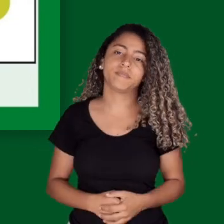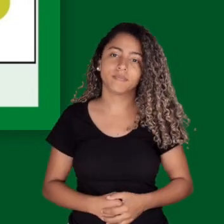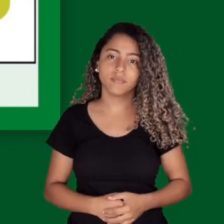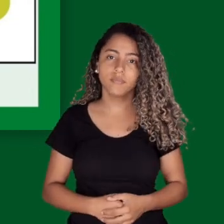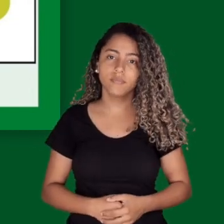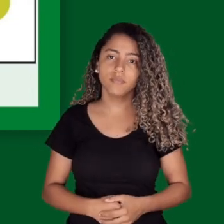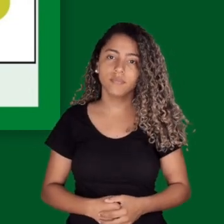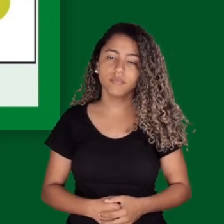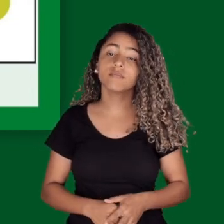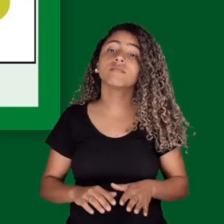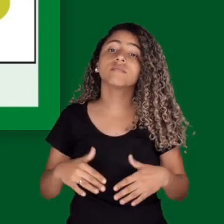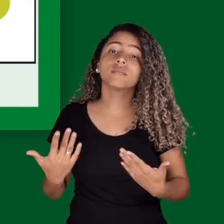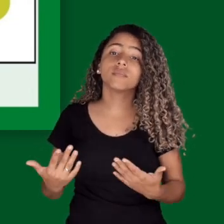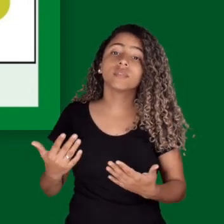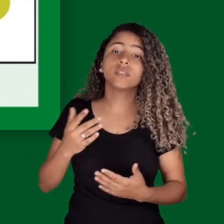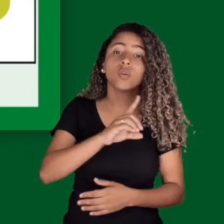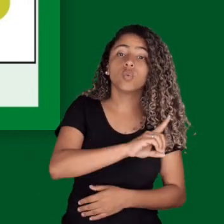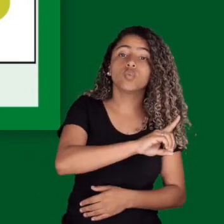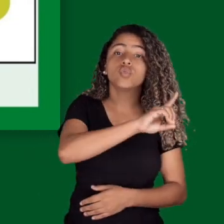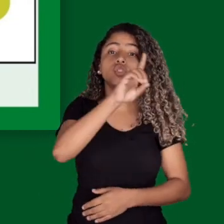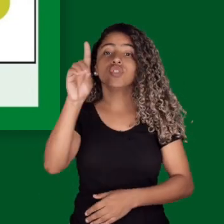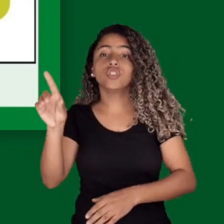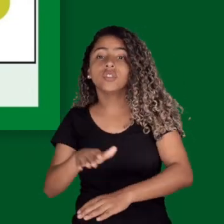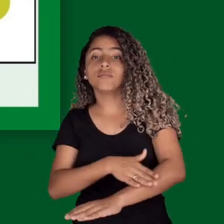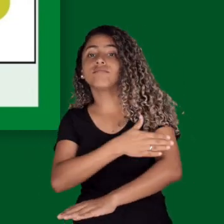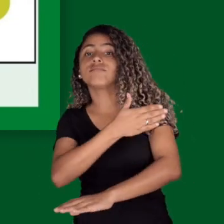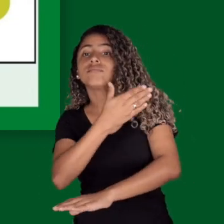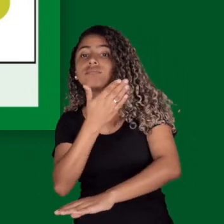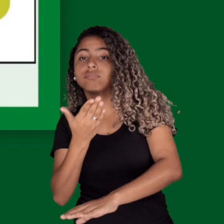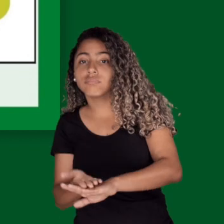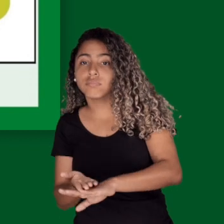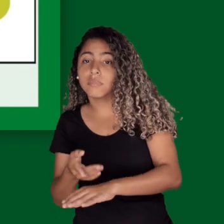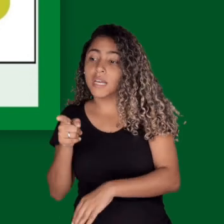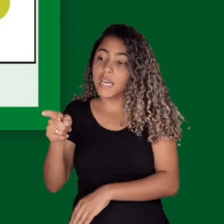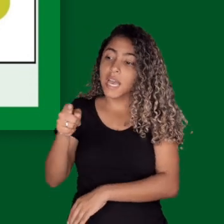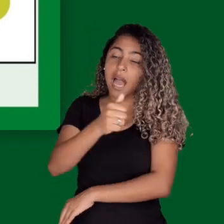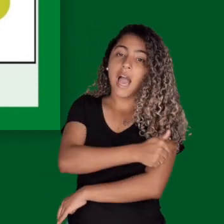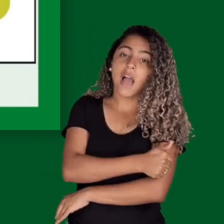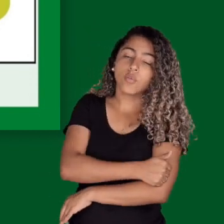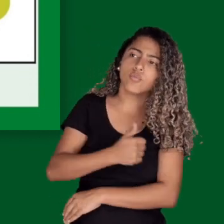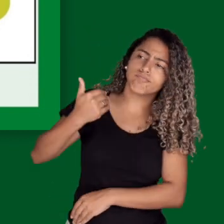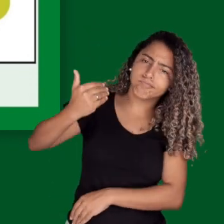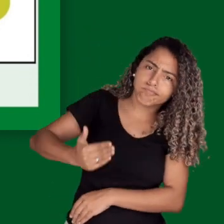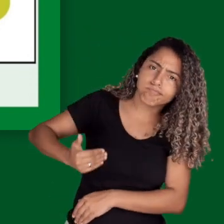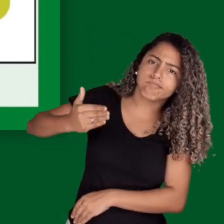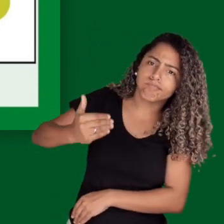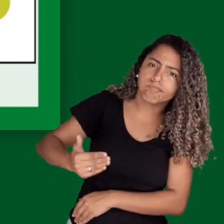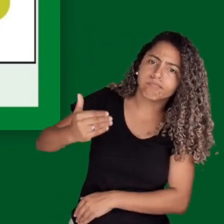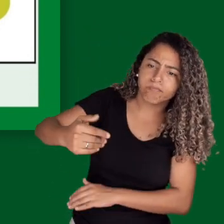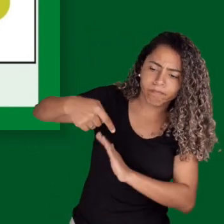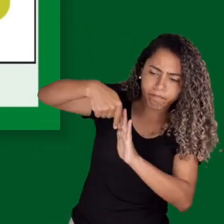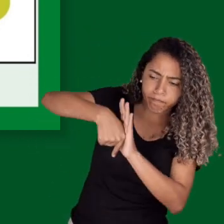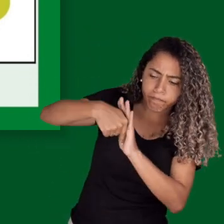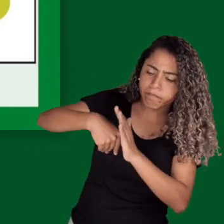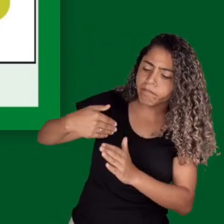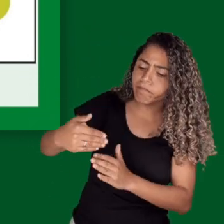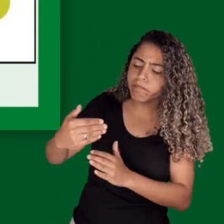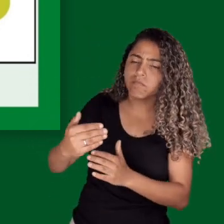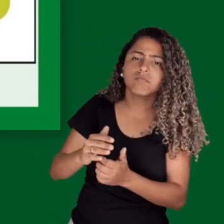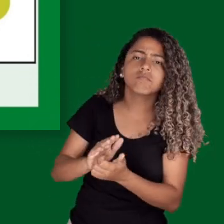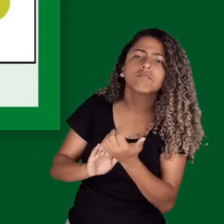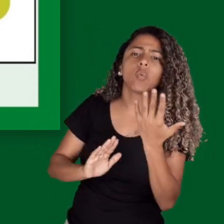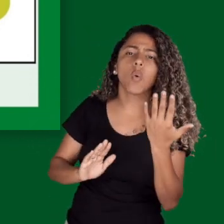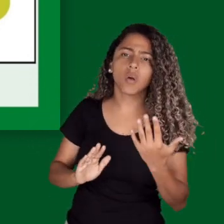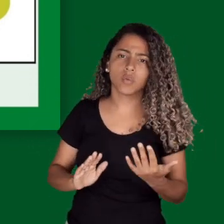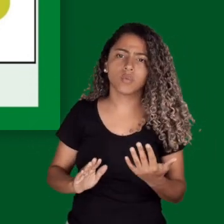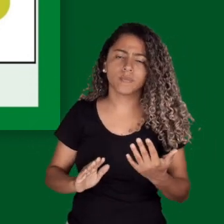Então, como frequência, né? Quantas vezes por dia essa criança, esse aluno, esse adolescente, eles devem monitorar